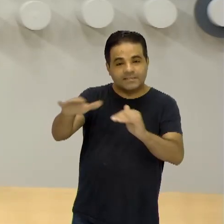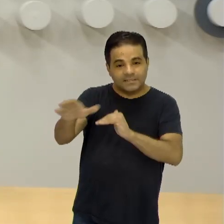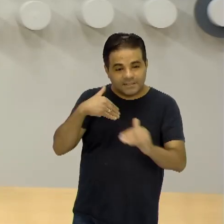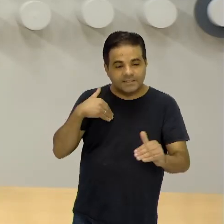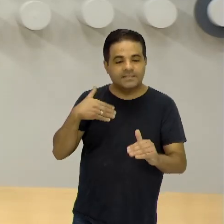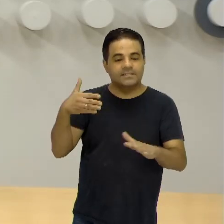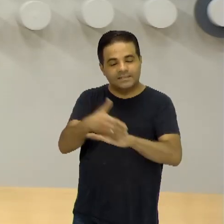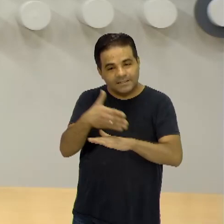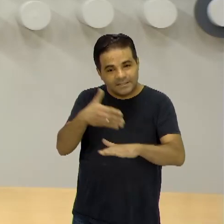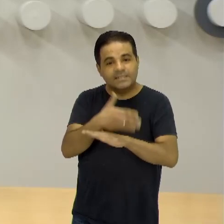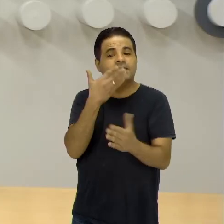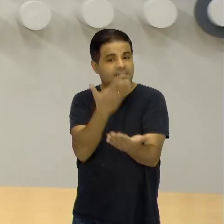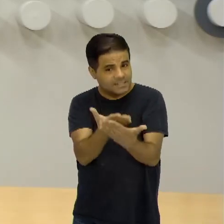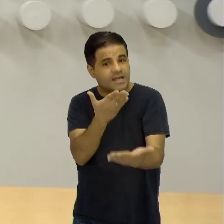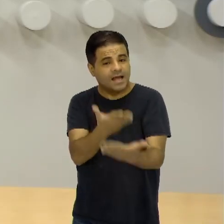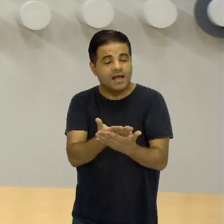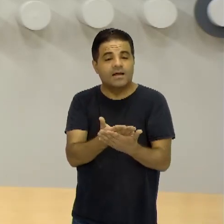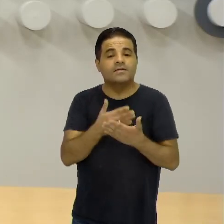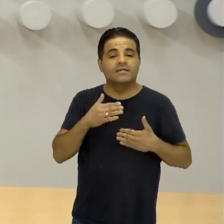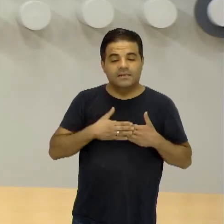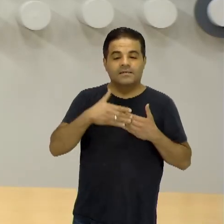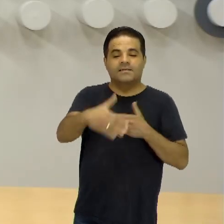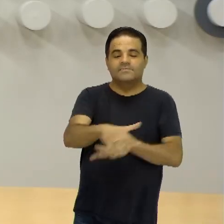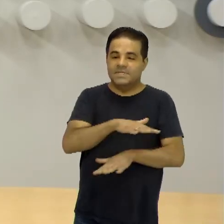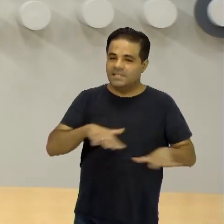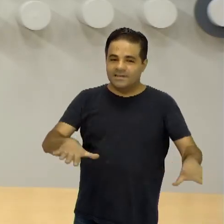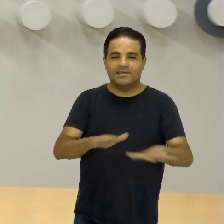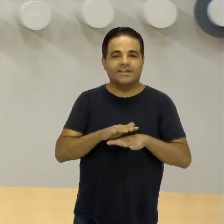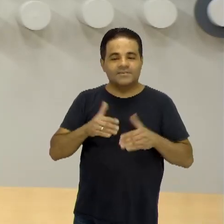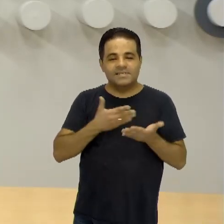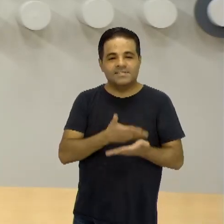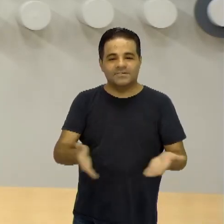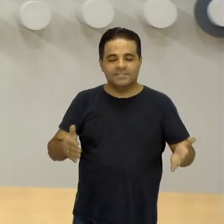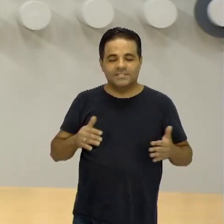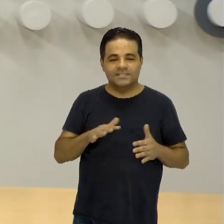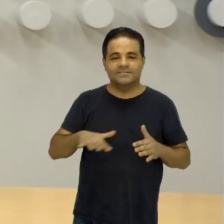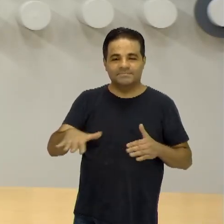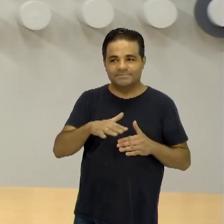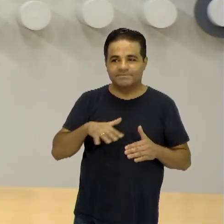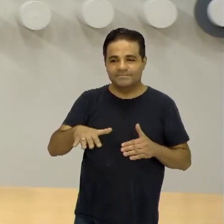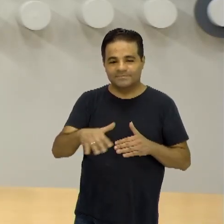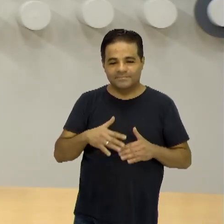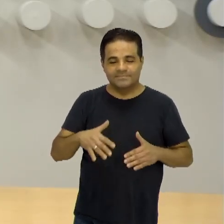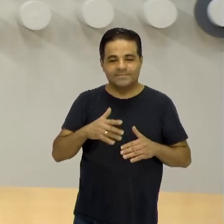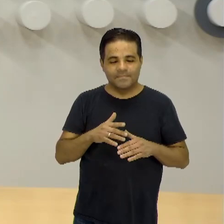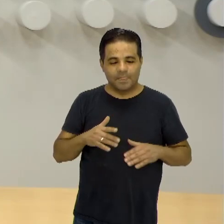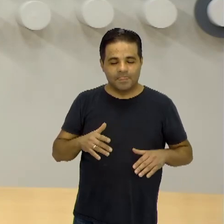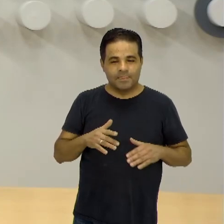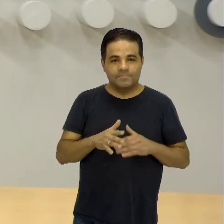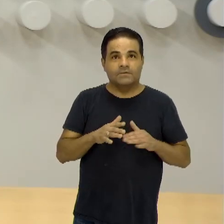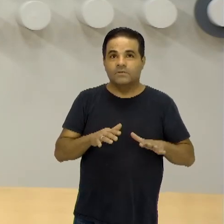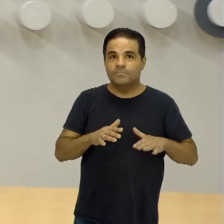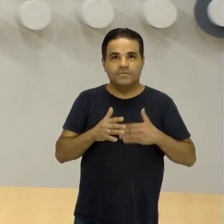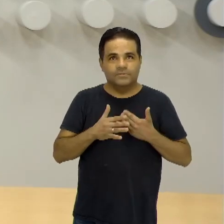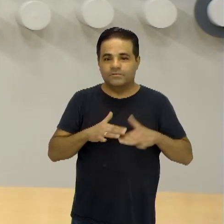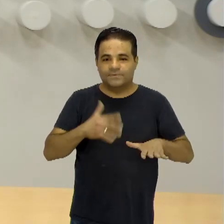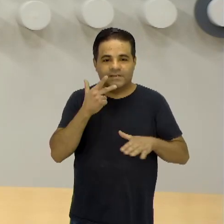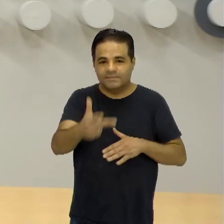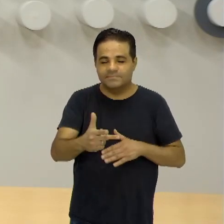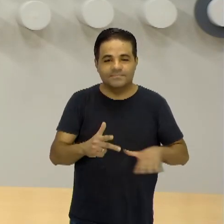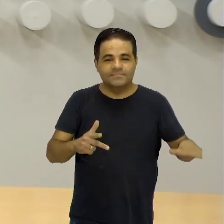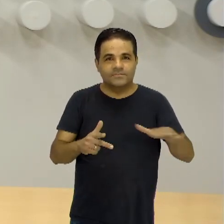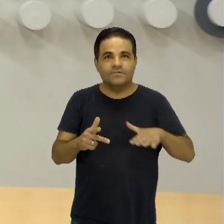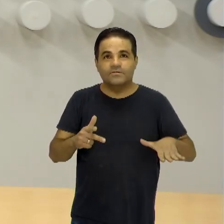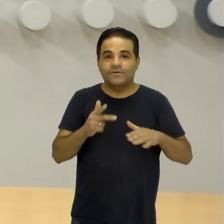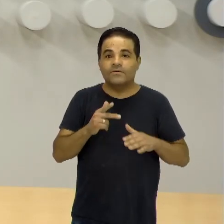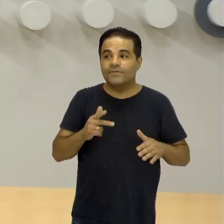da nossa aula. A aula está sendo ao vivo, mas se você estiver acompanhando em outro momento, acompanhe, participa também. E no nosso Instagram, Língua